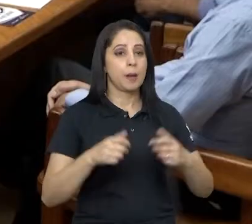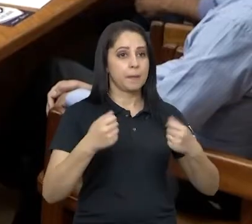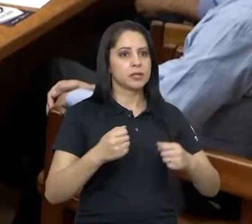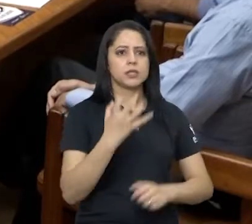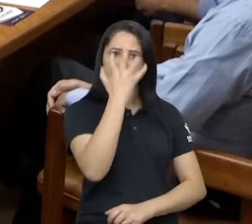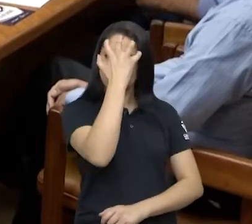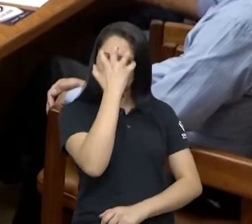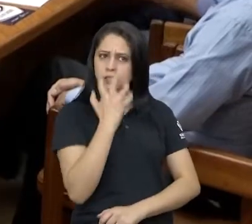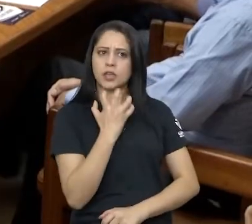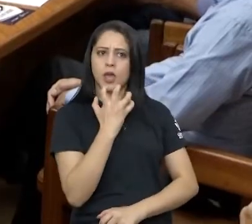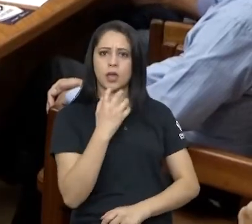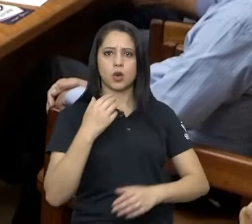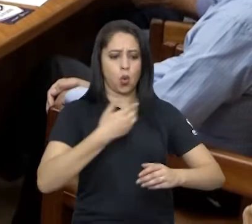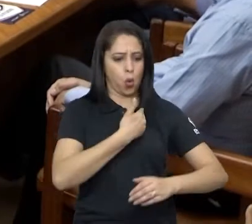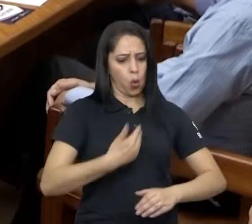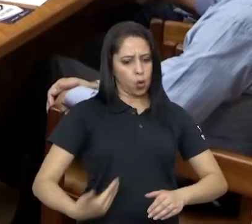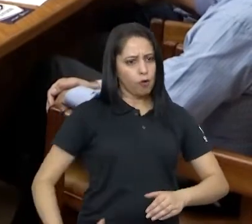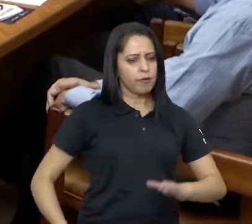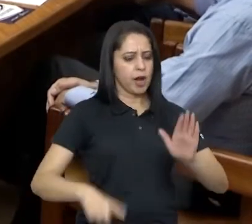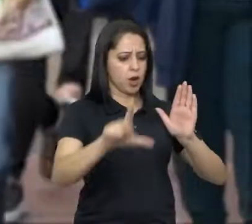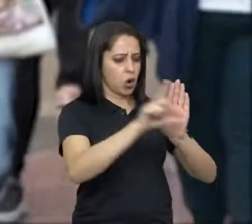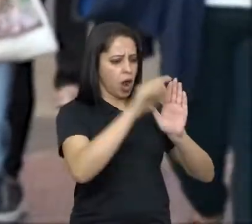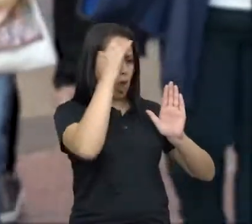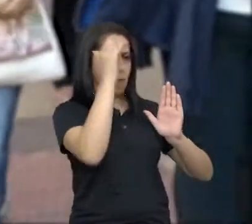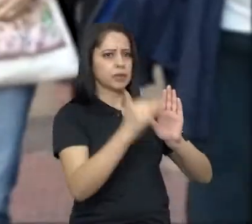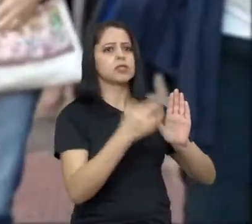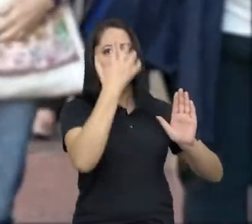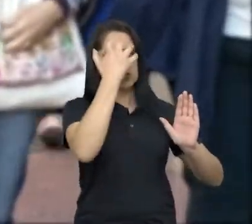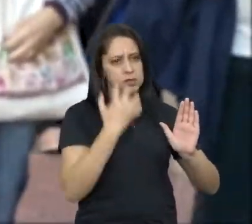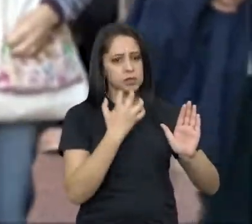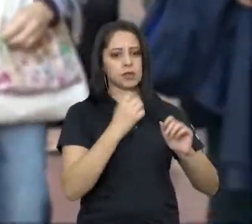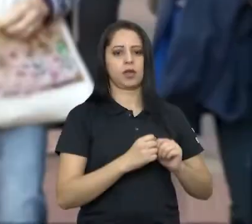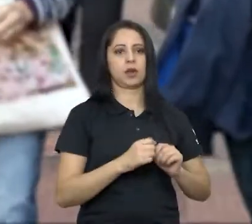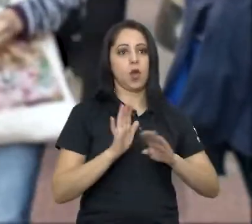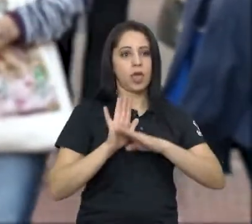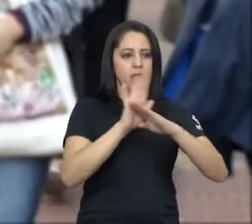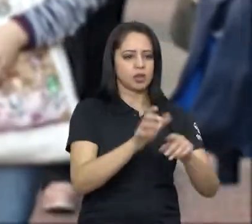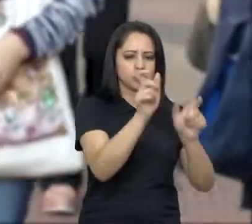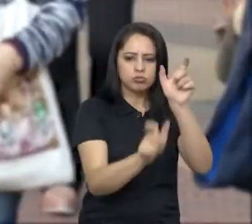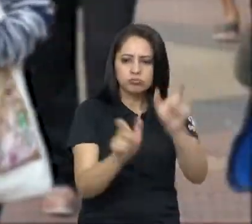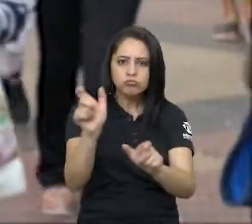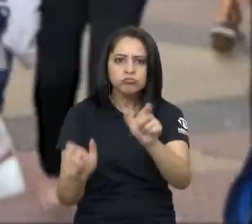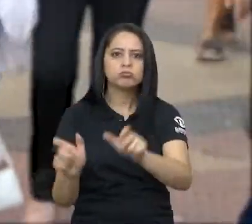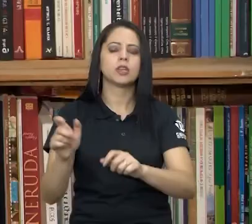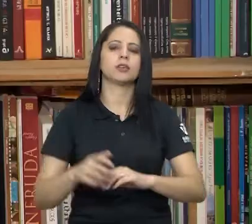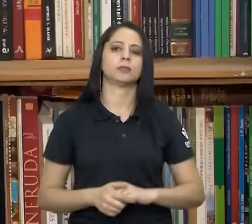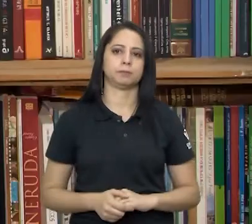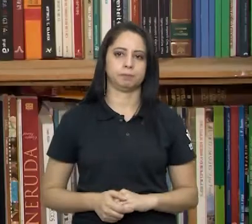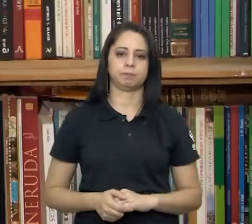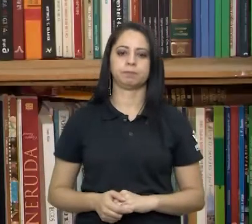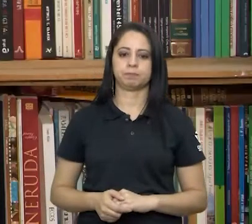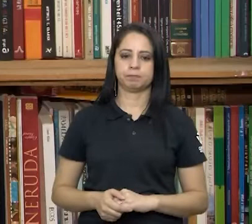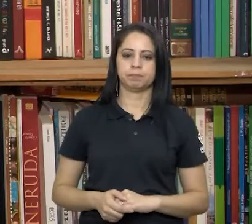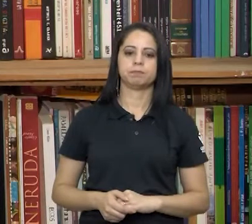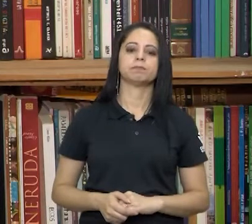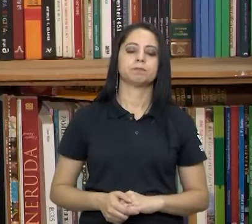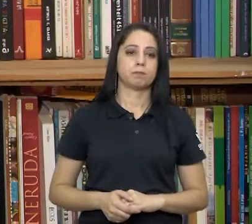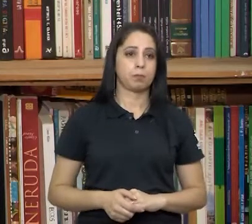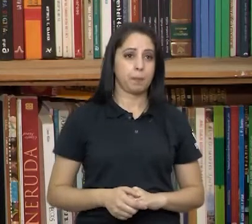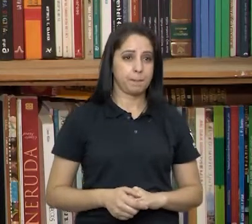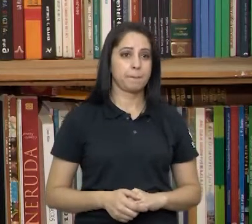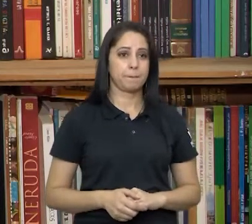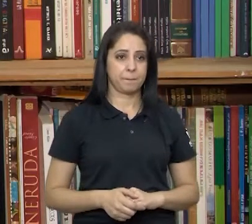mulheres sejam levadas a sério pelos governantes, a fim de salvar centenas de vidas. O que é necessário é que